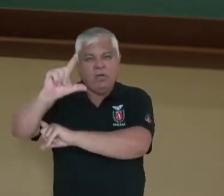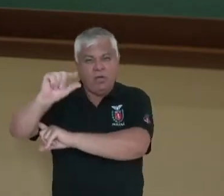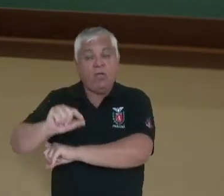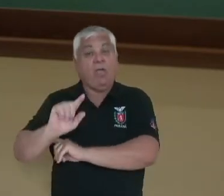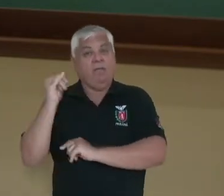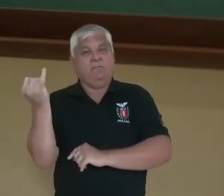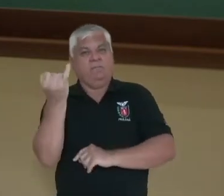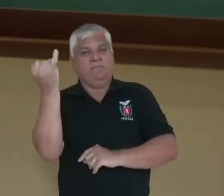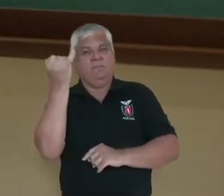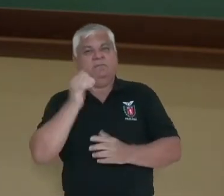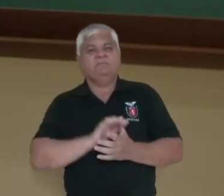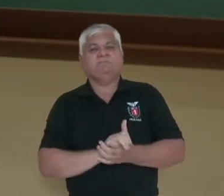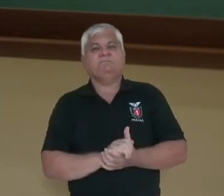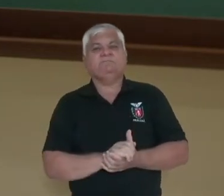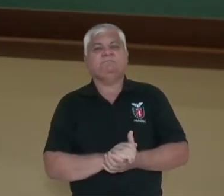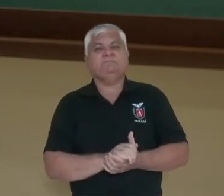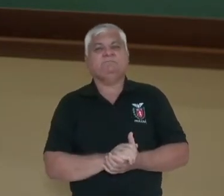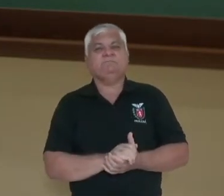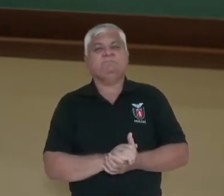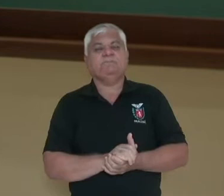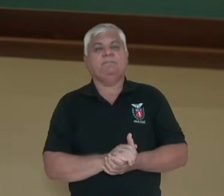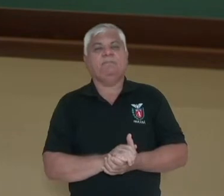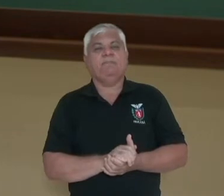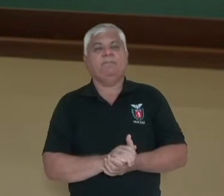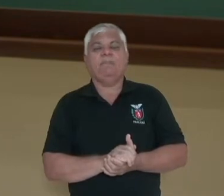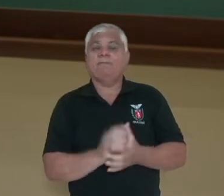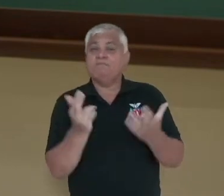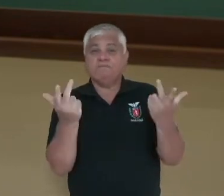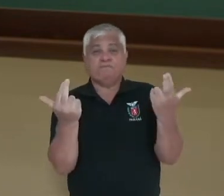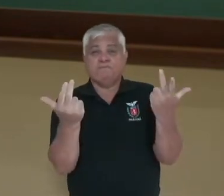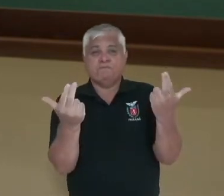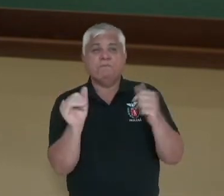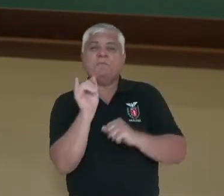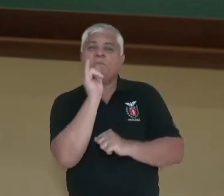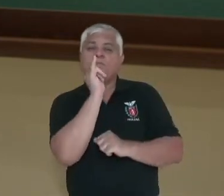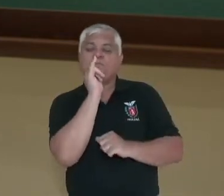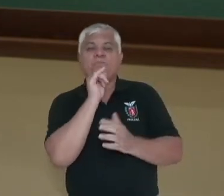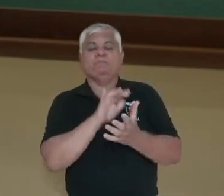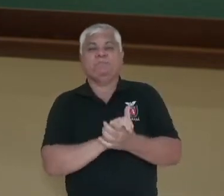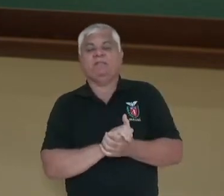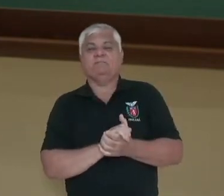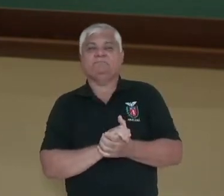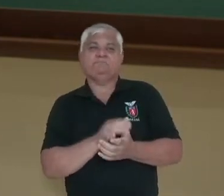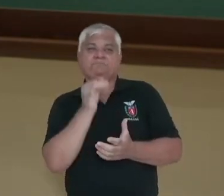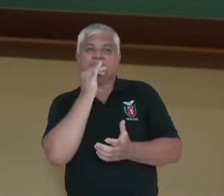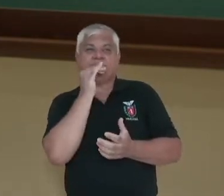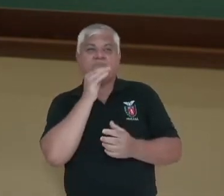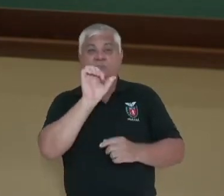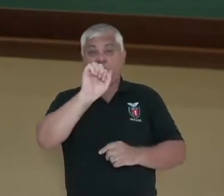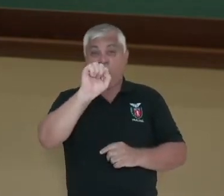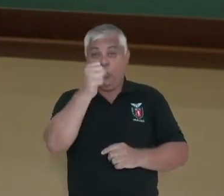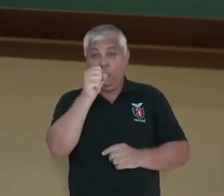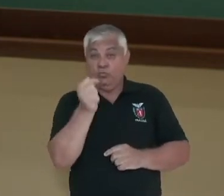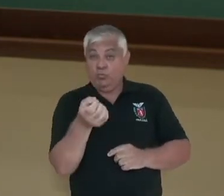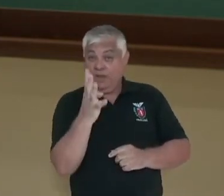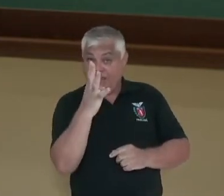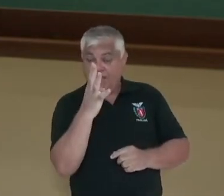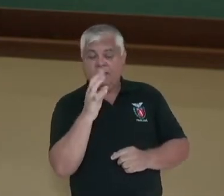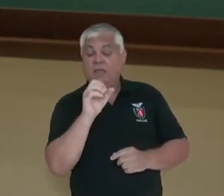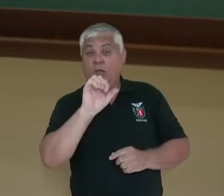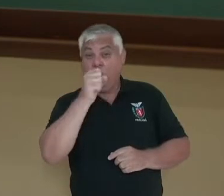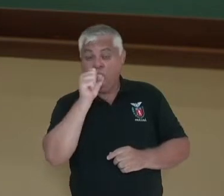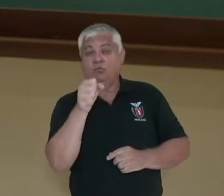telas, ok? Da mesma forma, o pixel de um display 8K, que está aqui,